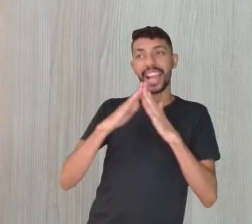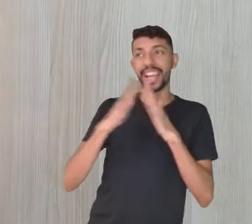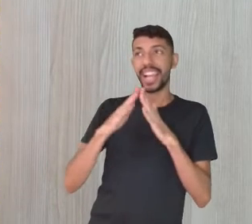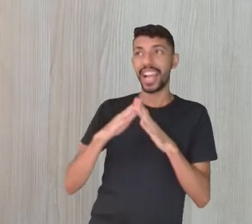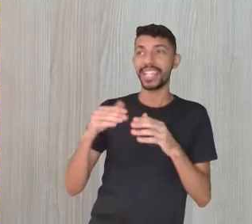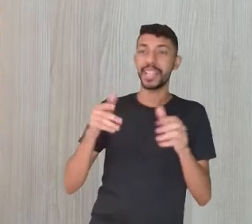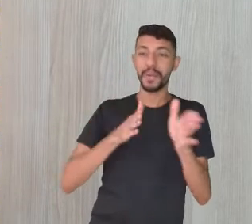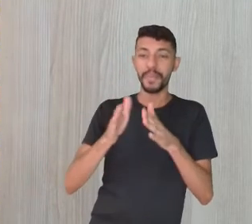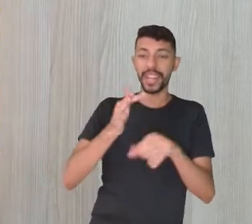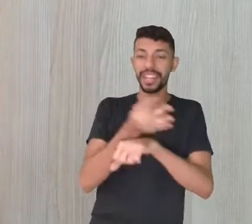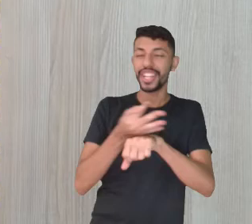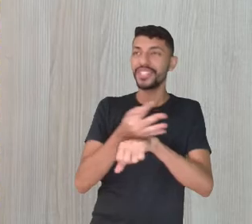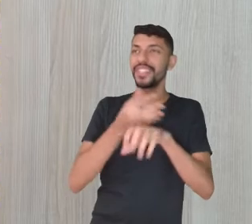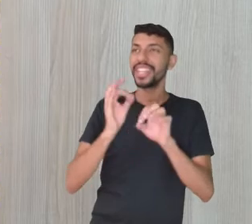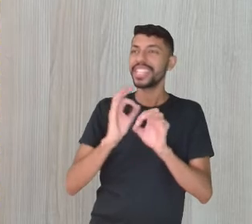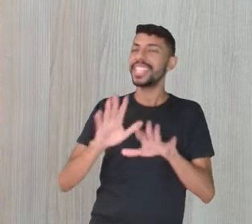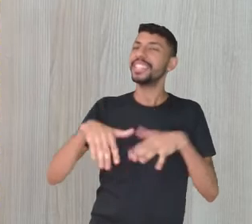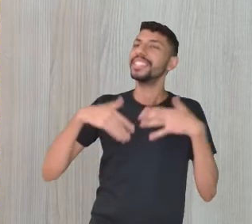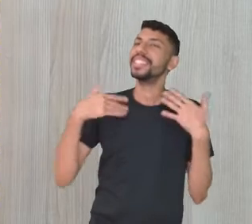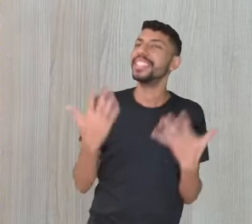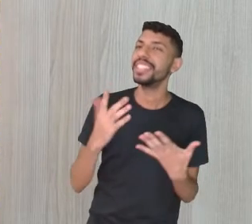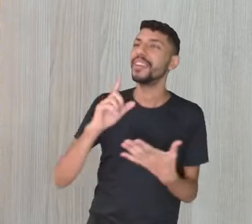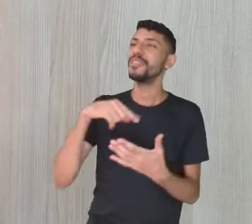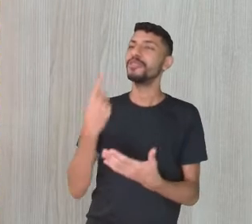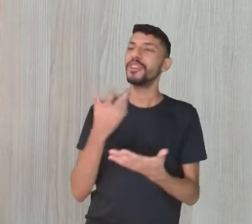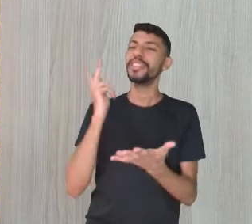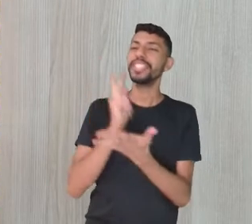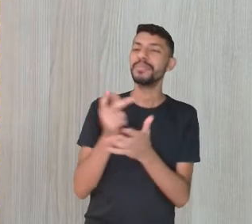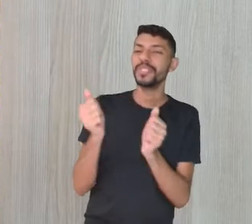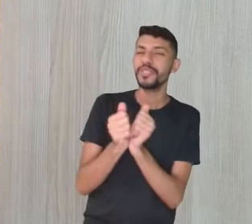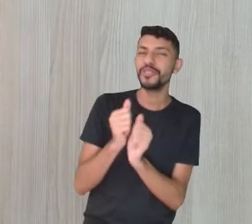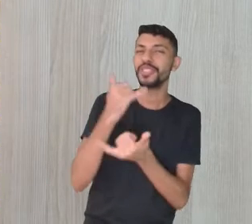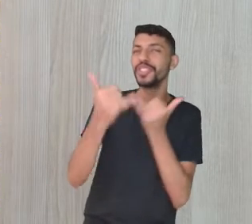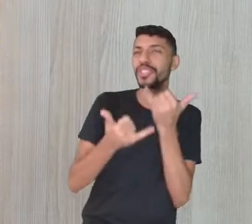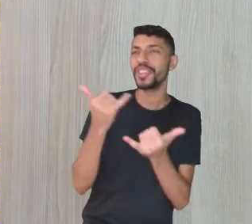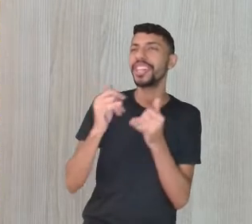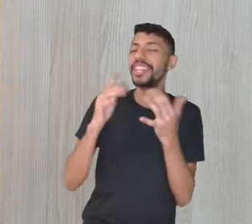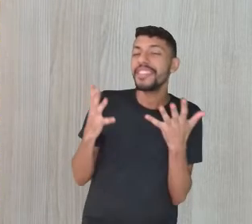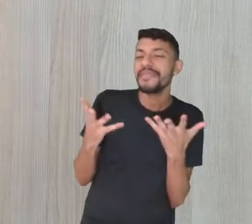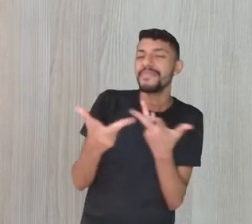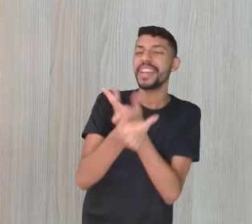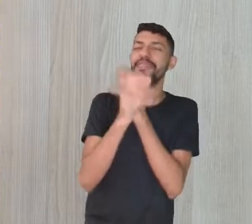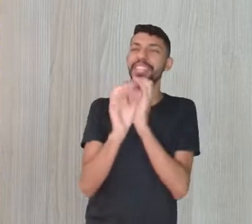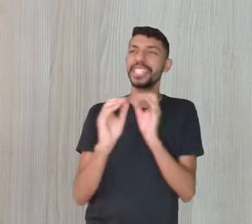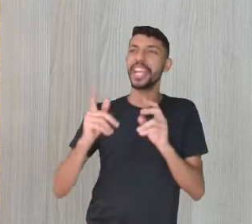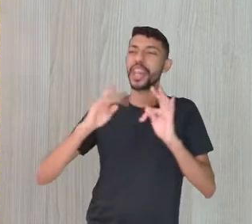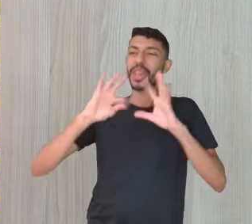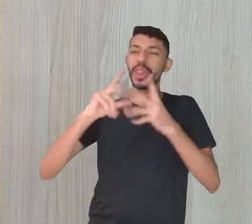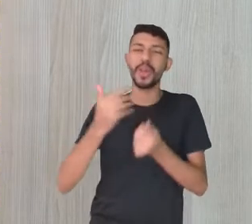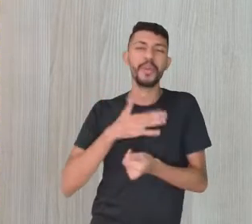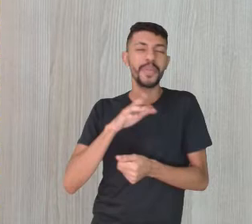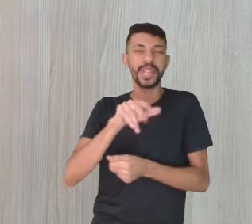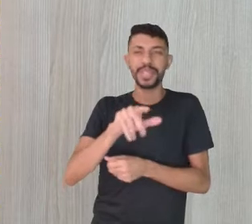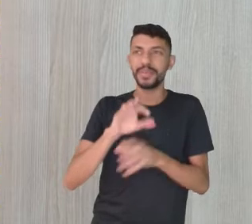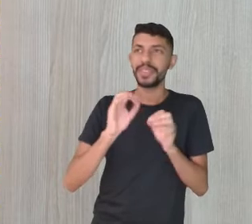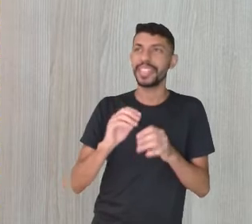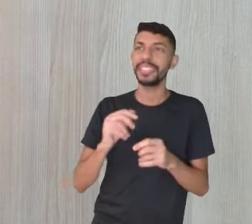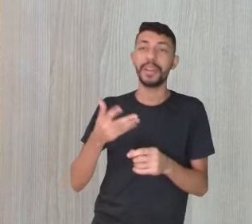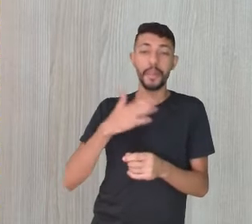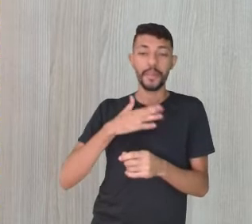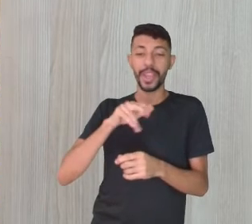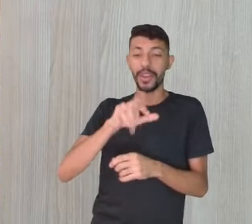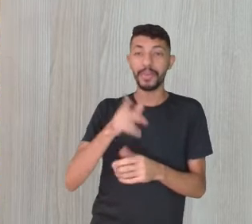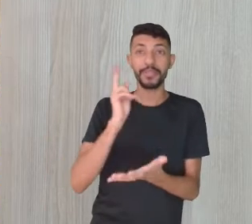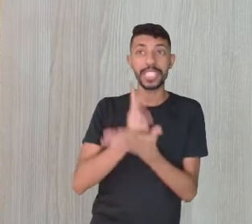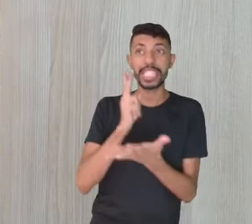estudo, dessas coisas. E aí nós ficávamos jogando, era uma maravilha. Todos os meus irmãos jogavam, e tinha um irmão meu que